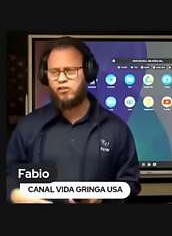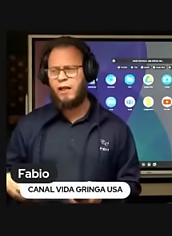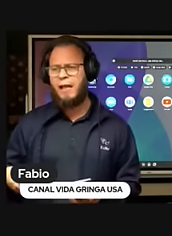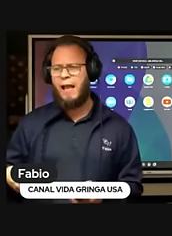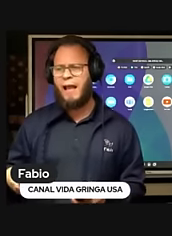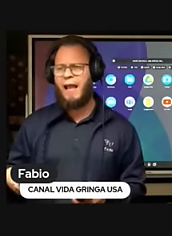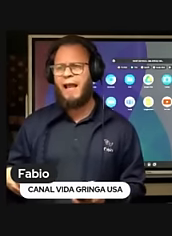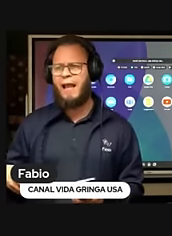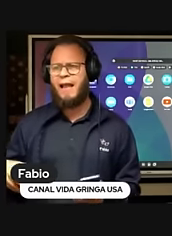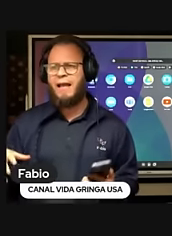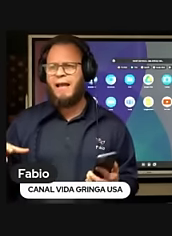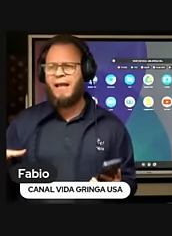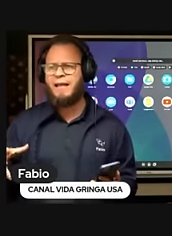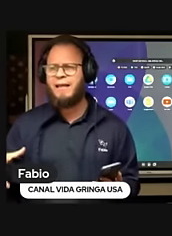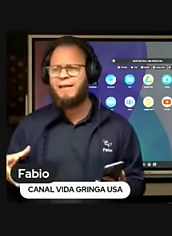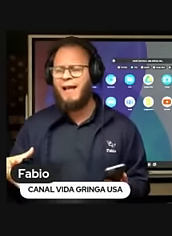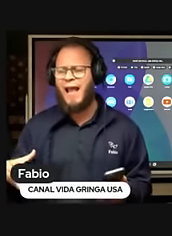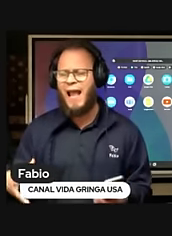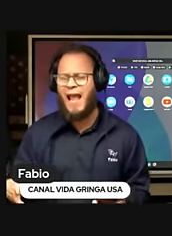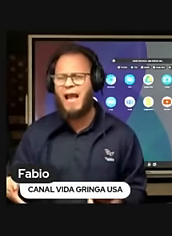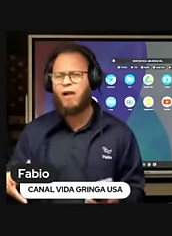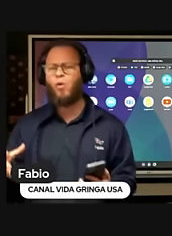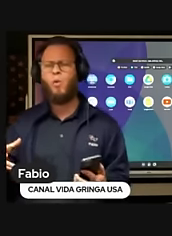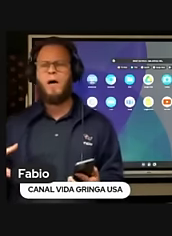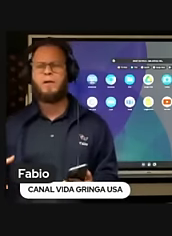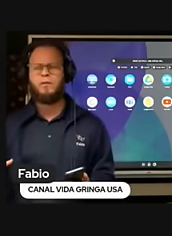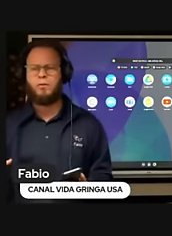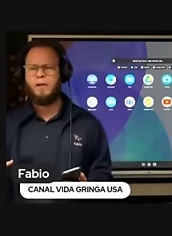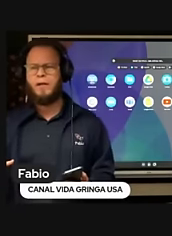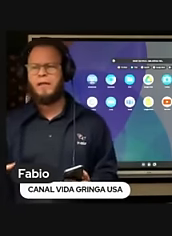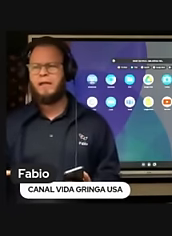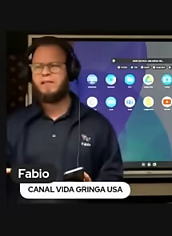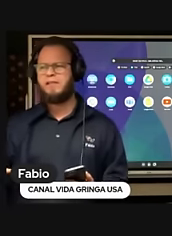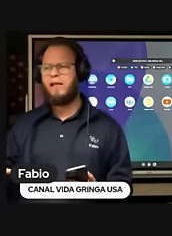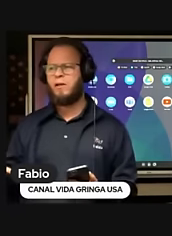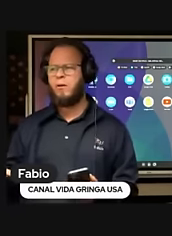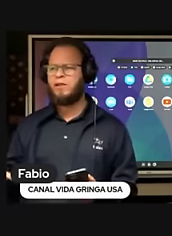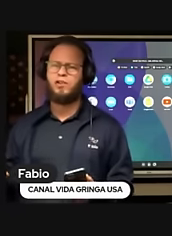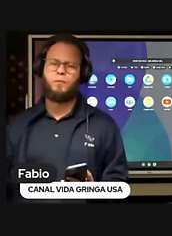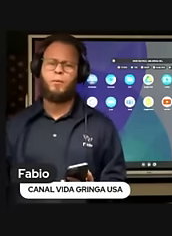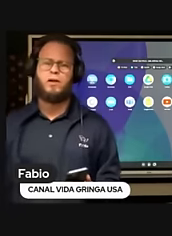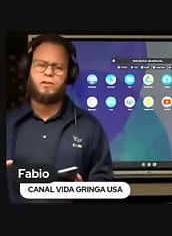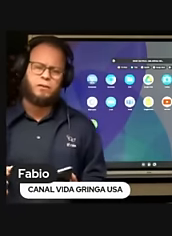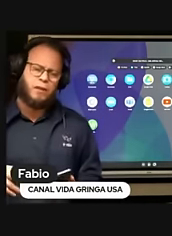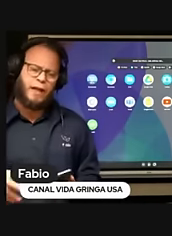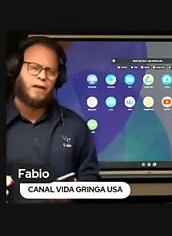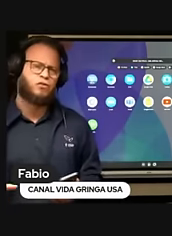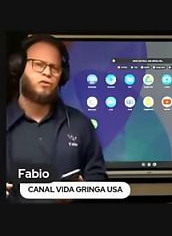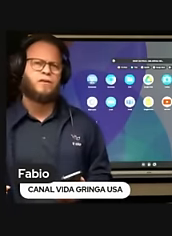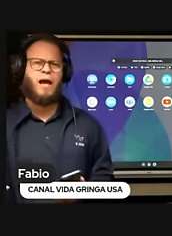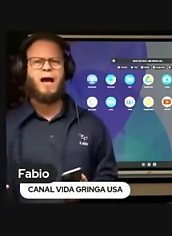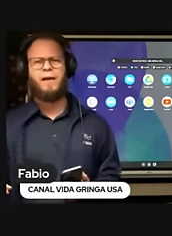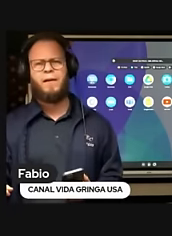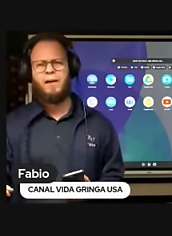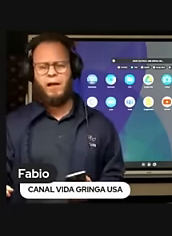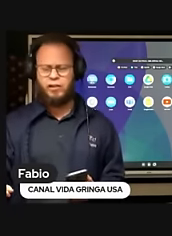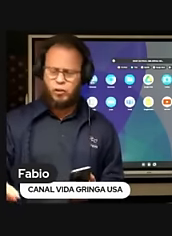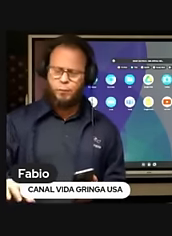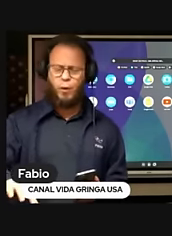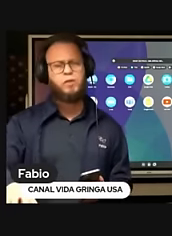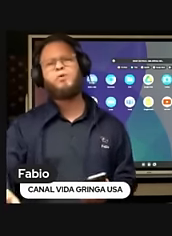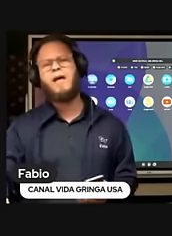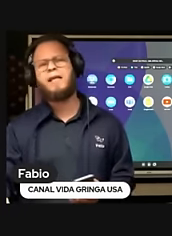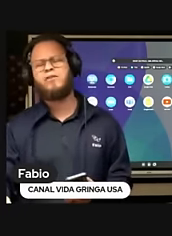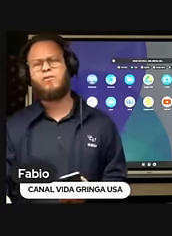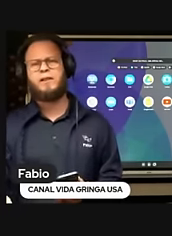juiz ele recuando e dizendo: a gente pode reajustar, a gente